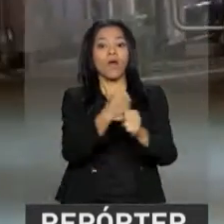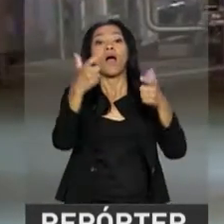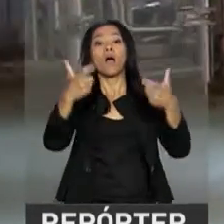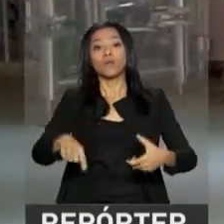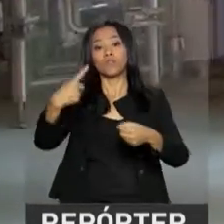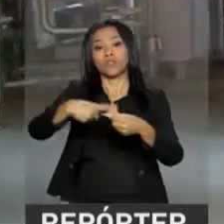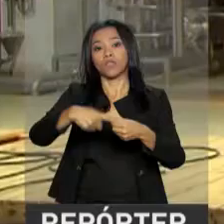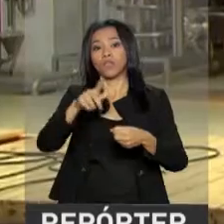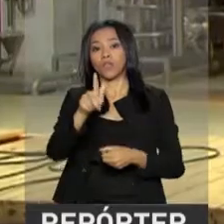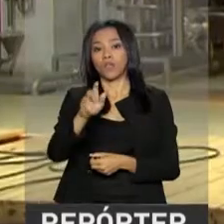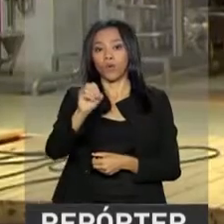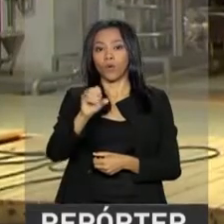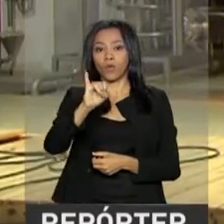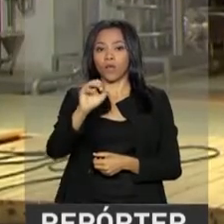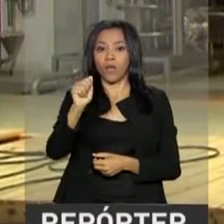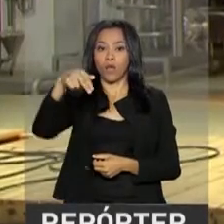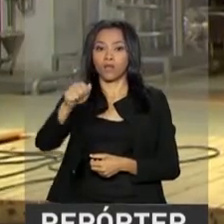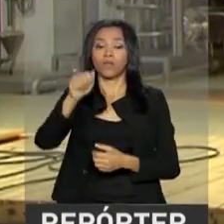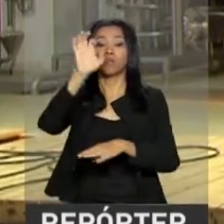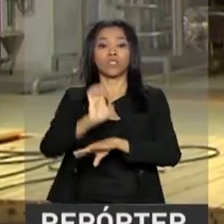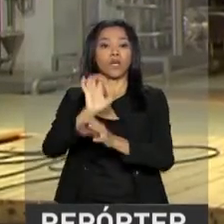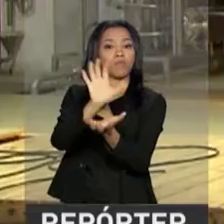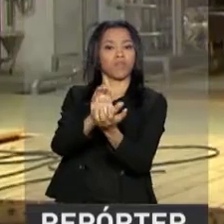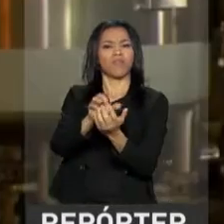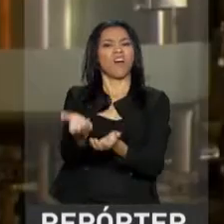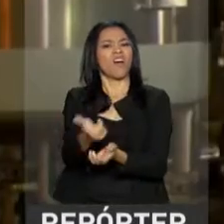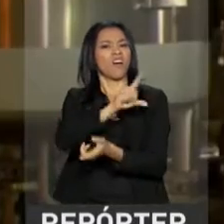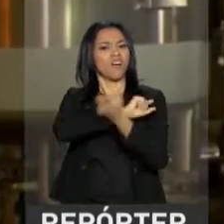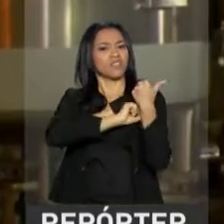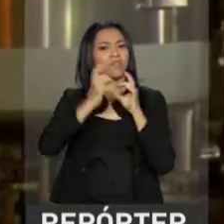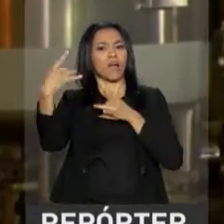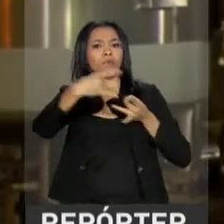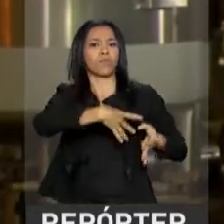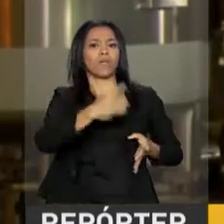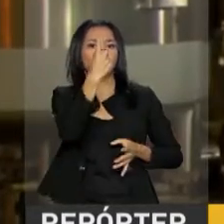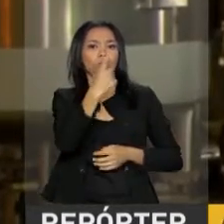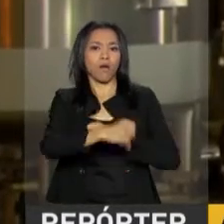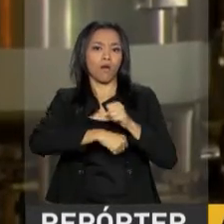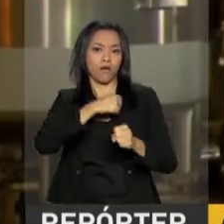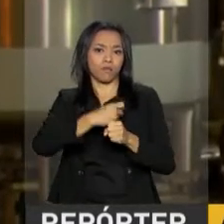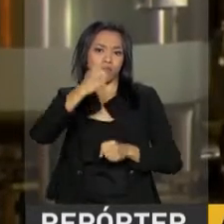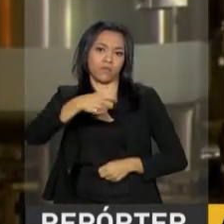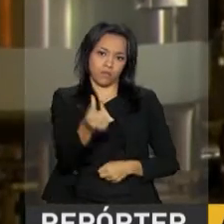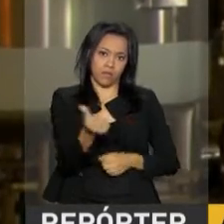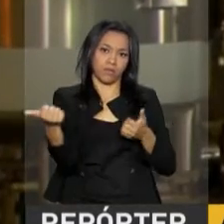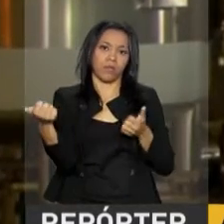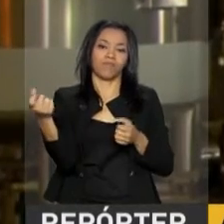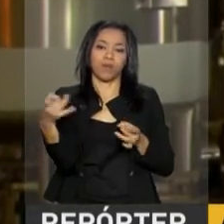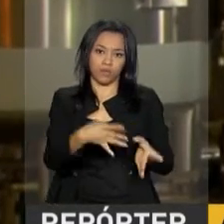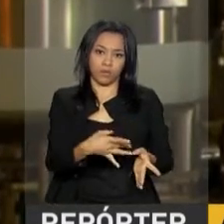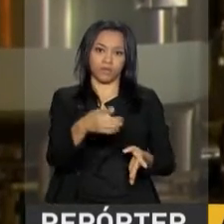Goiânia, Pernambuco. A obra estava parada há um ano e meio. Nós vamos produzir 6 medicamentos que hoje o SUS